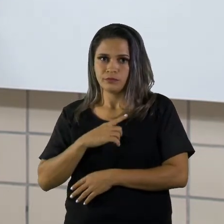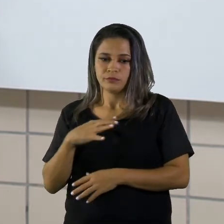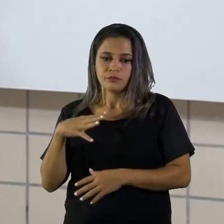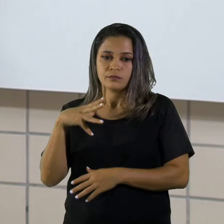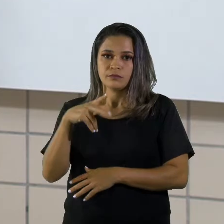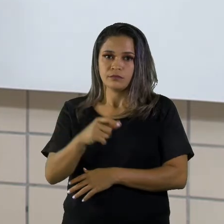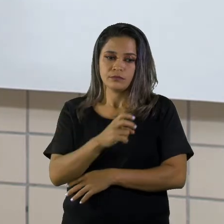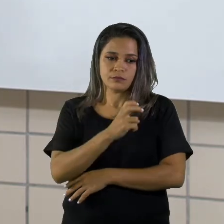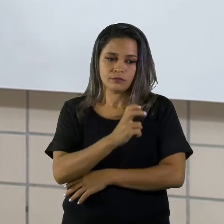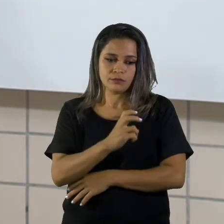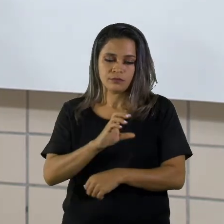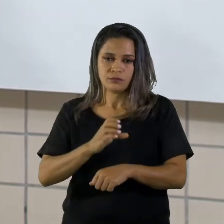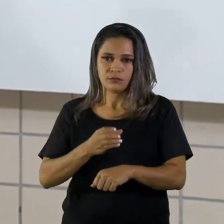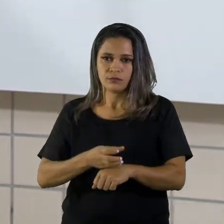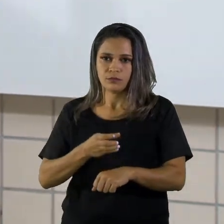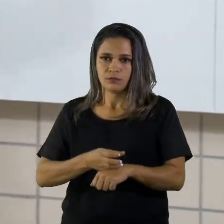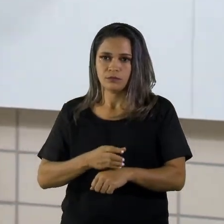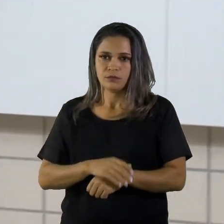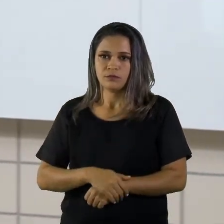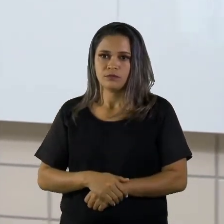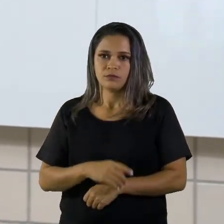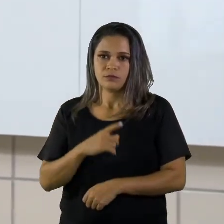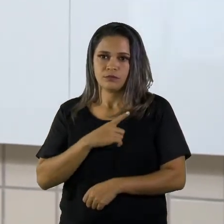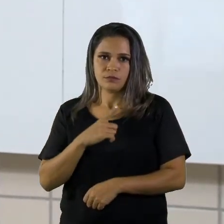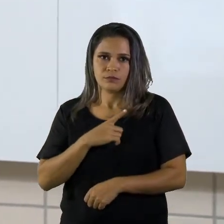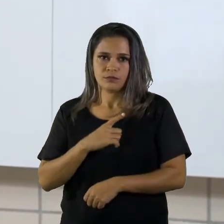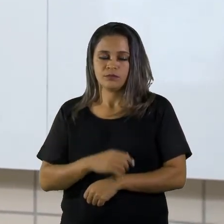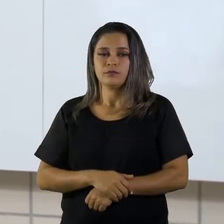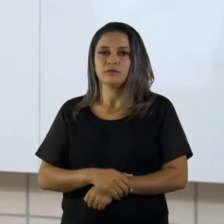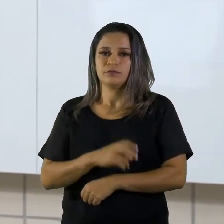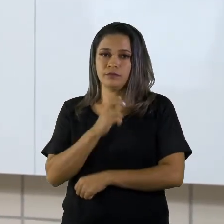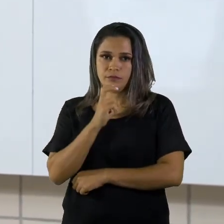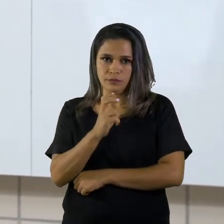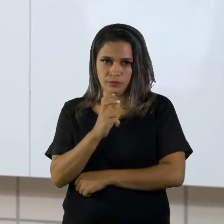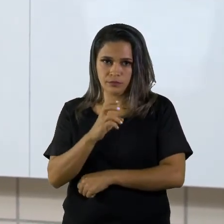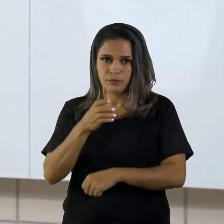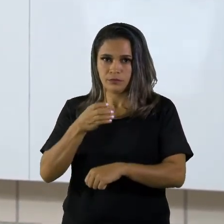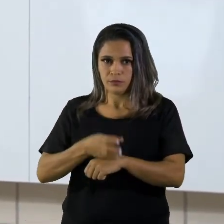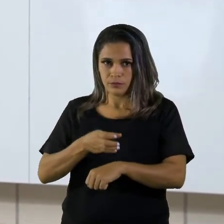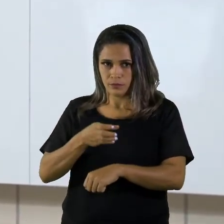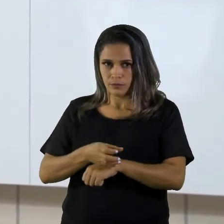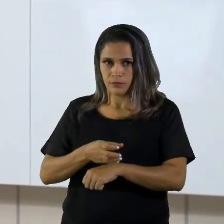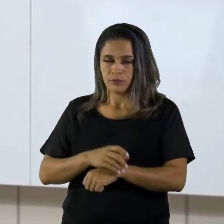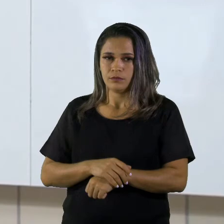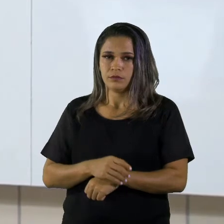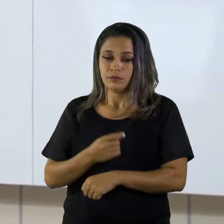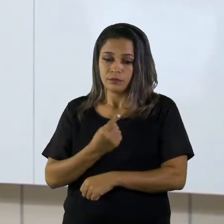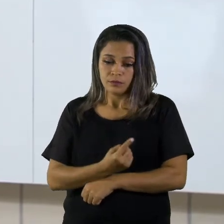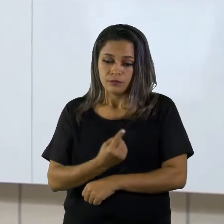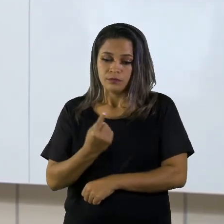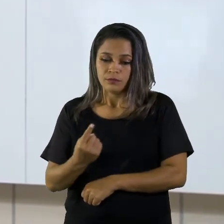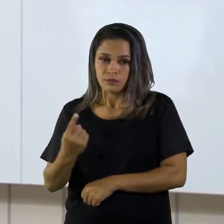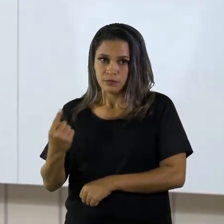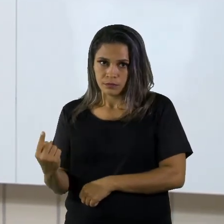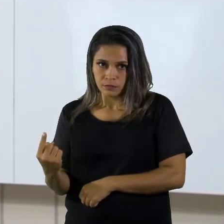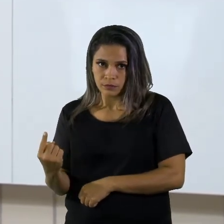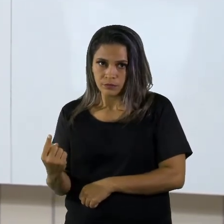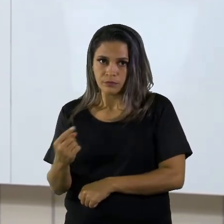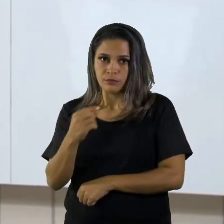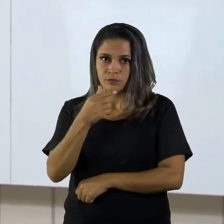5 copos? Olha só, eu tenho 5 copos e cada copo tem